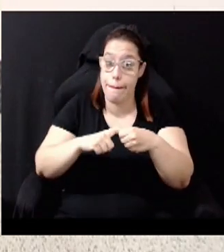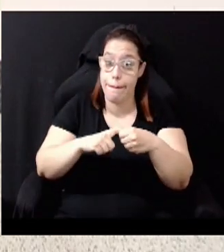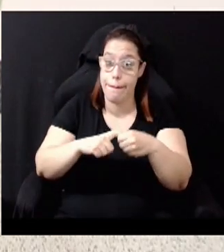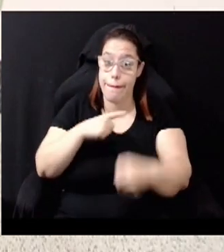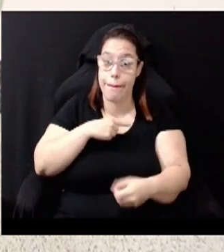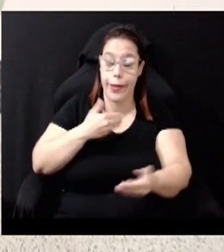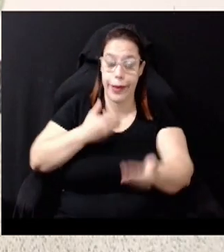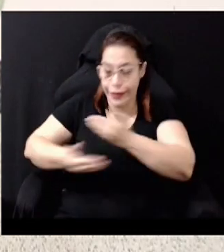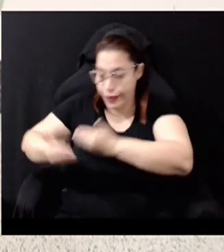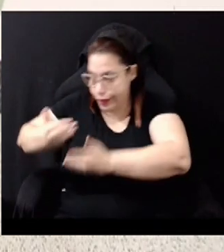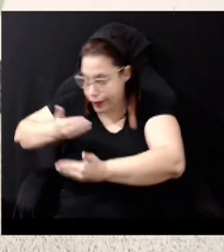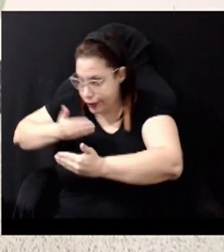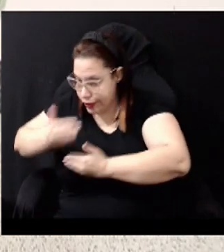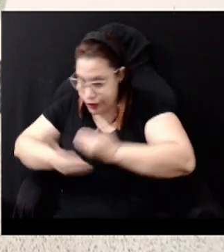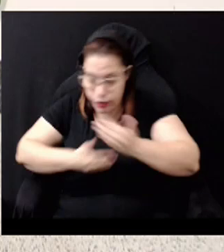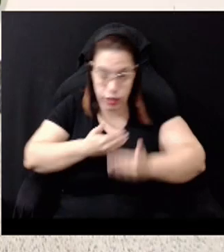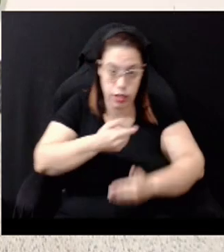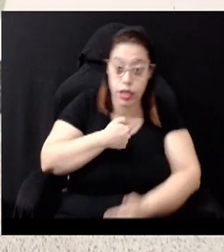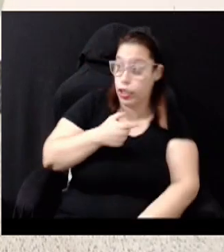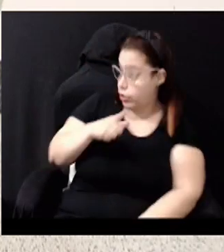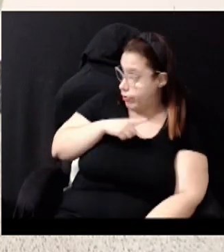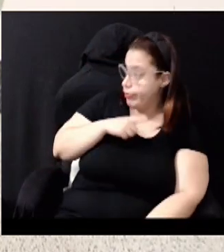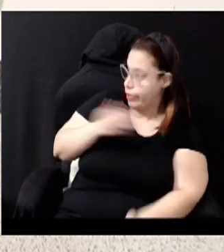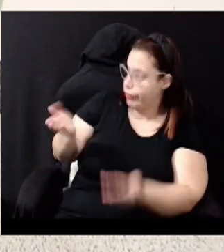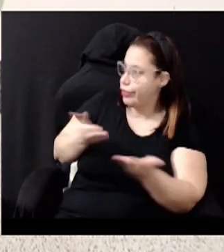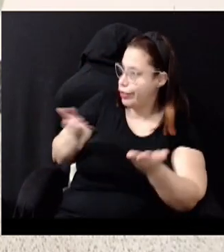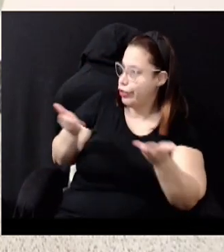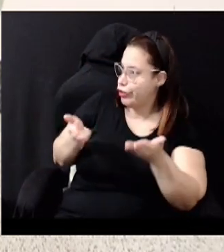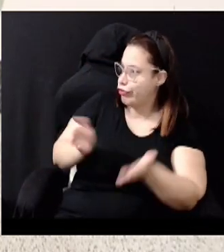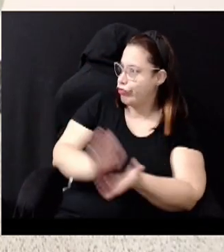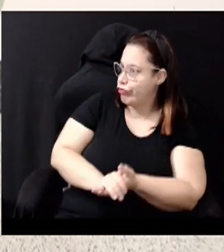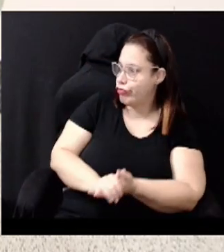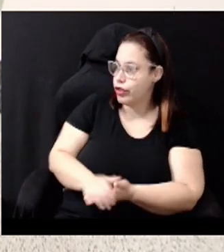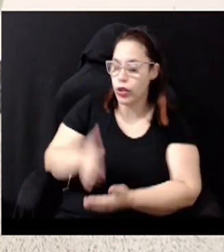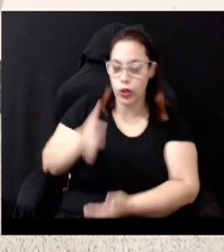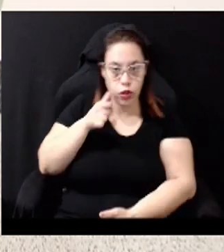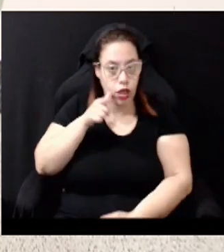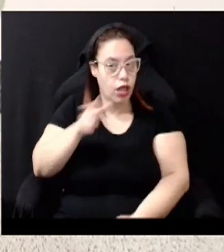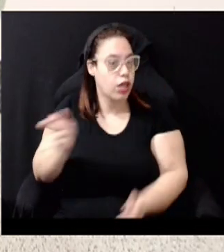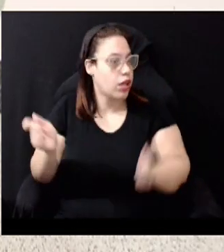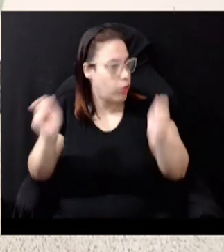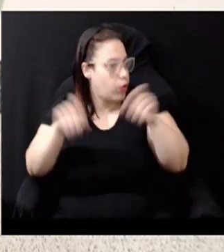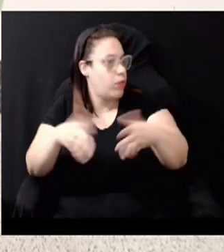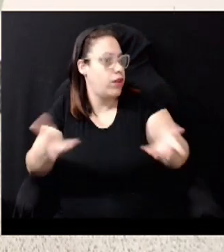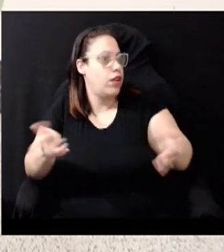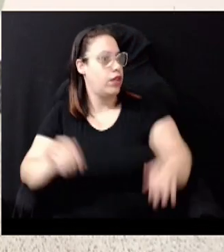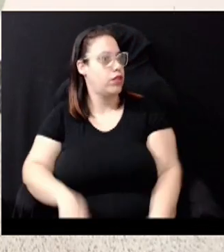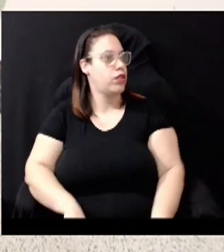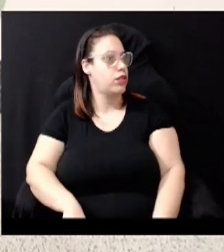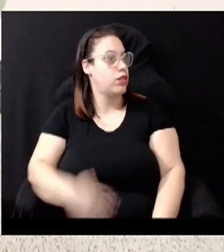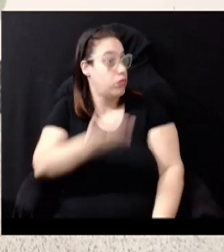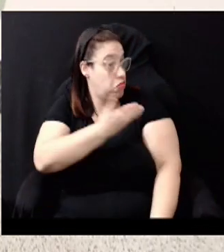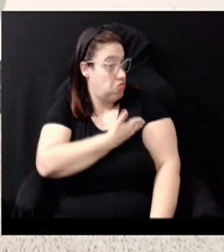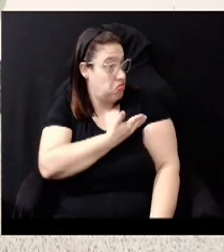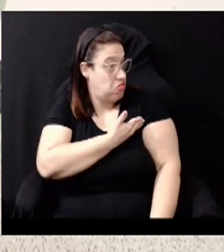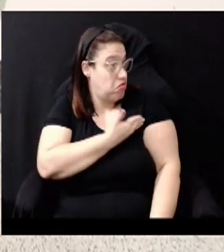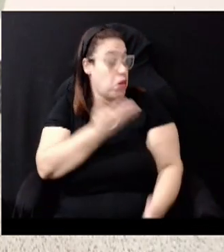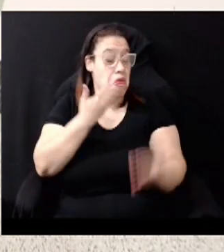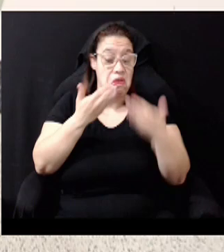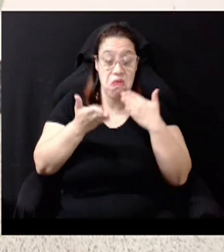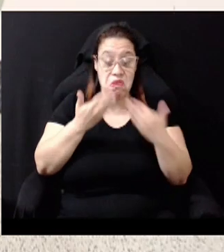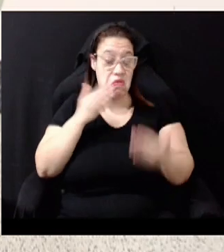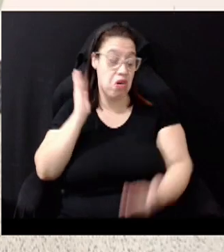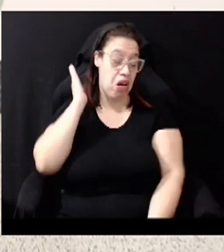a ter isso que a gente está tendo. Que eles pudessem considerar essa possibilidade de ter um colega, ter um papo, trazer